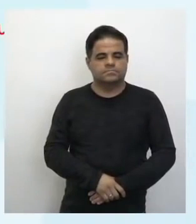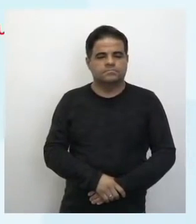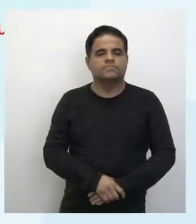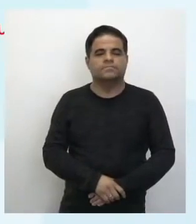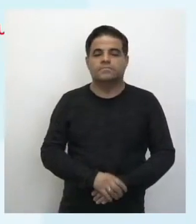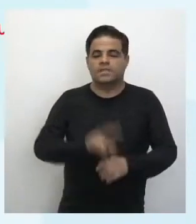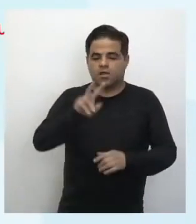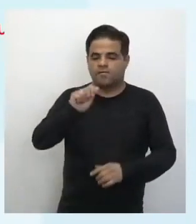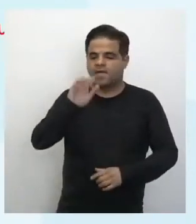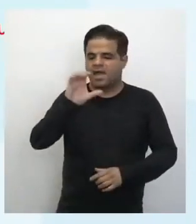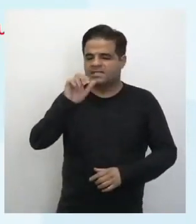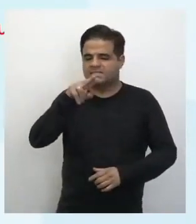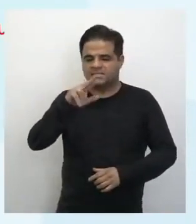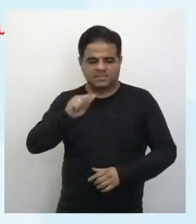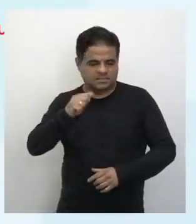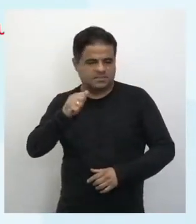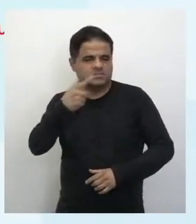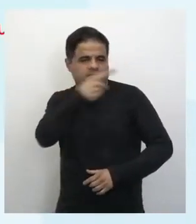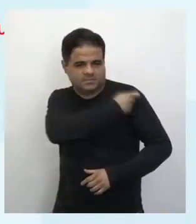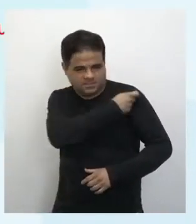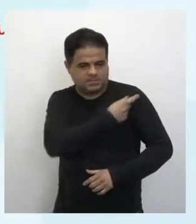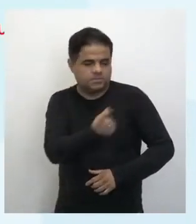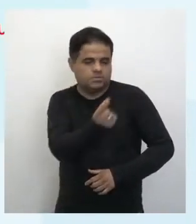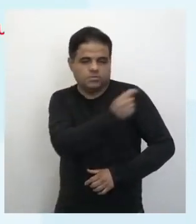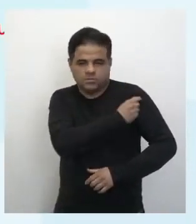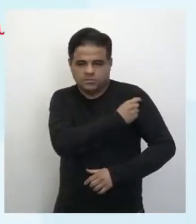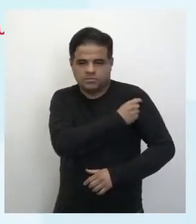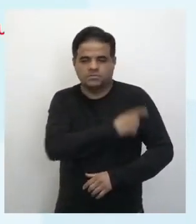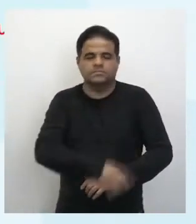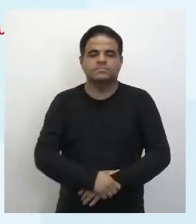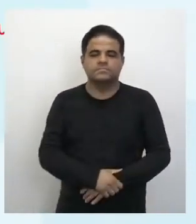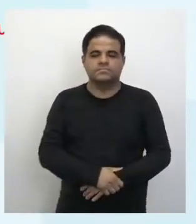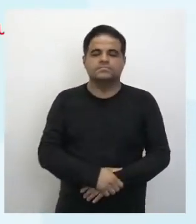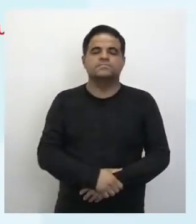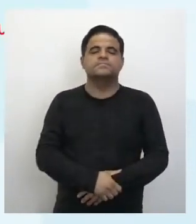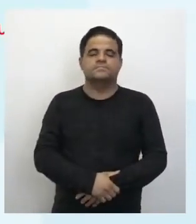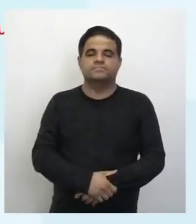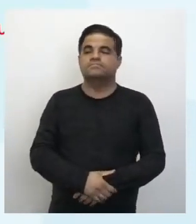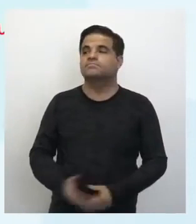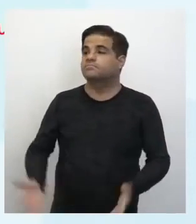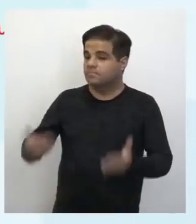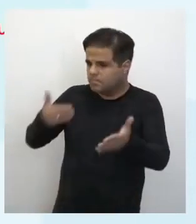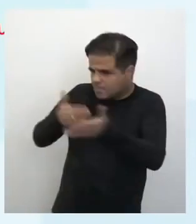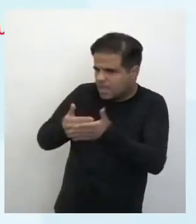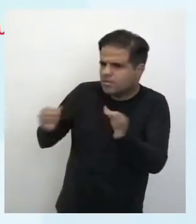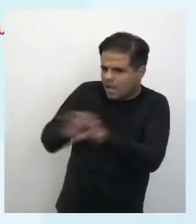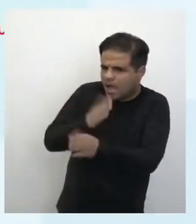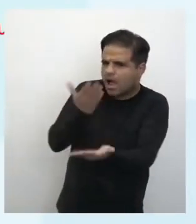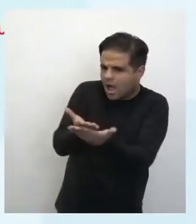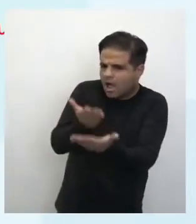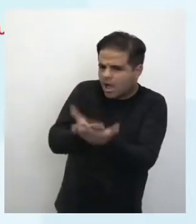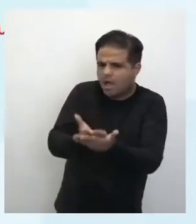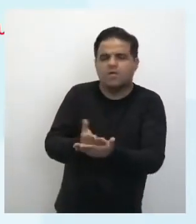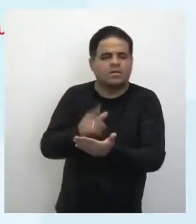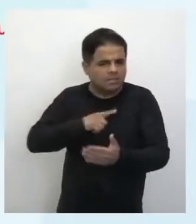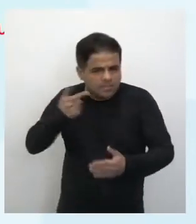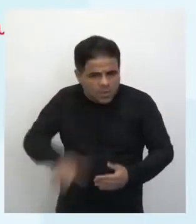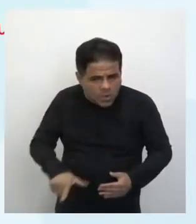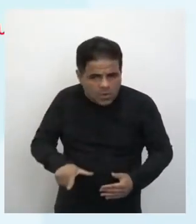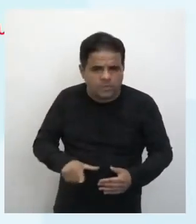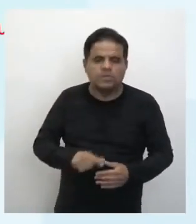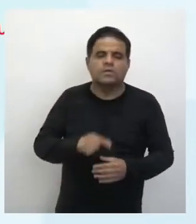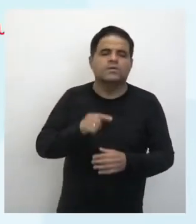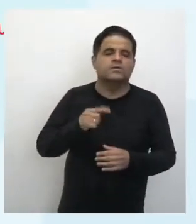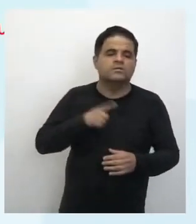Vacina não dá. Vacina não dá, gente. Vamos lá. Está acabando a aula já, né? Tem mais uma para debaixo?